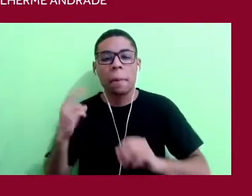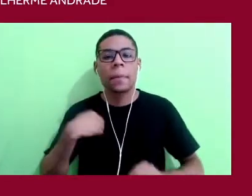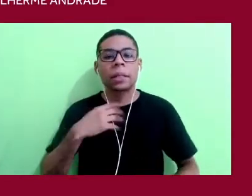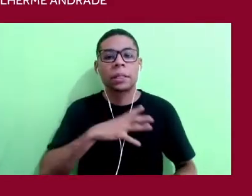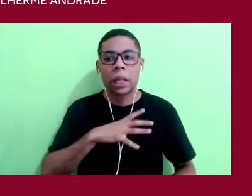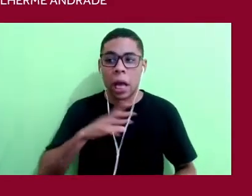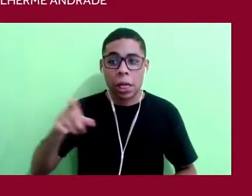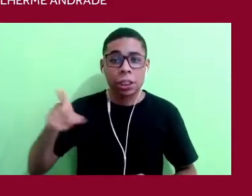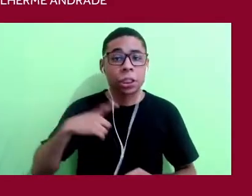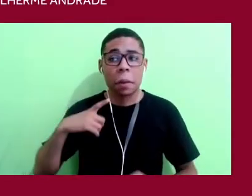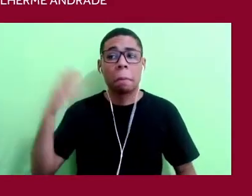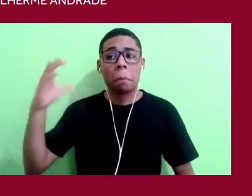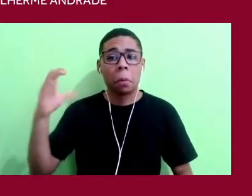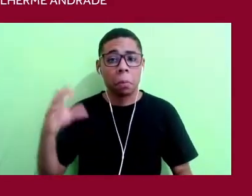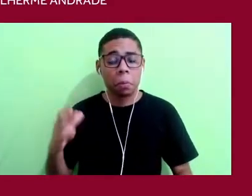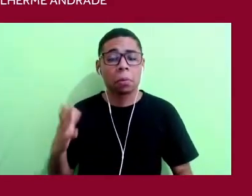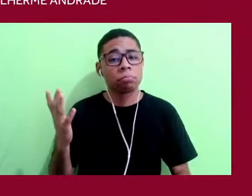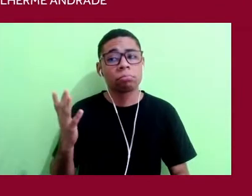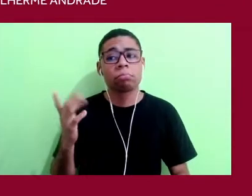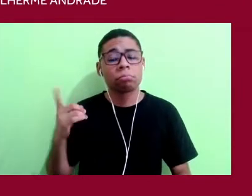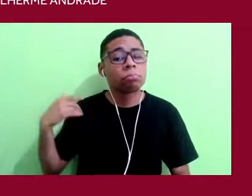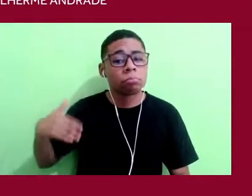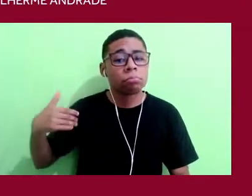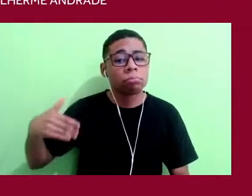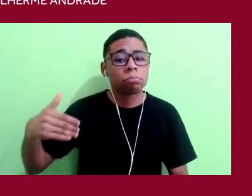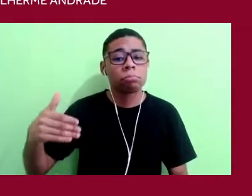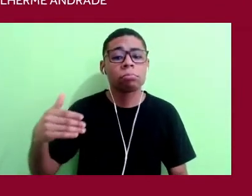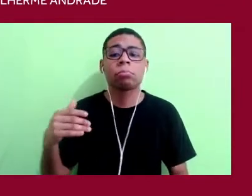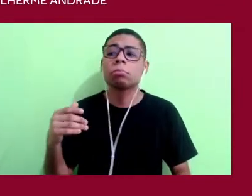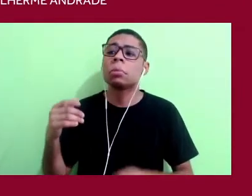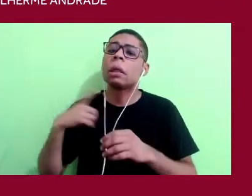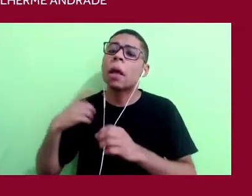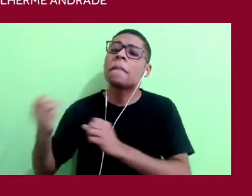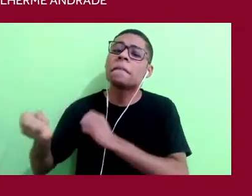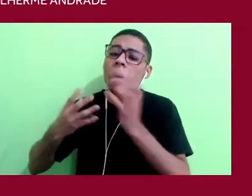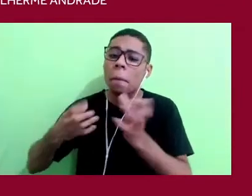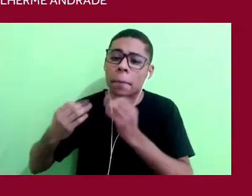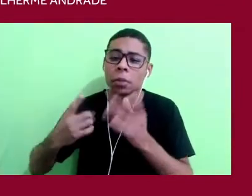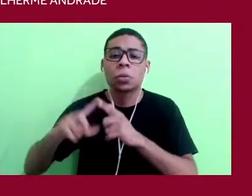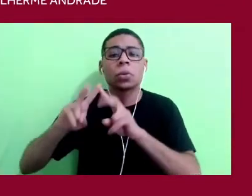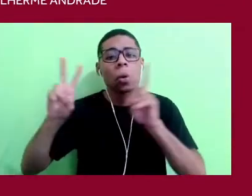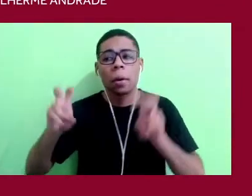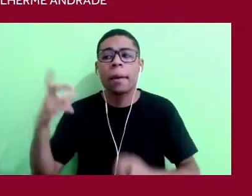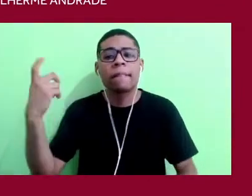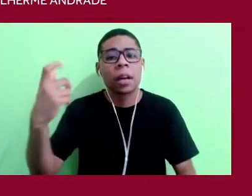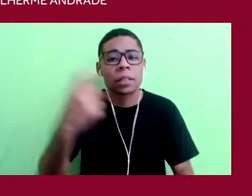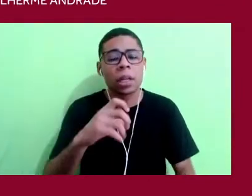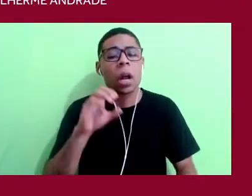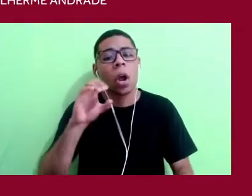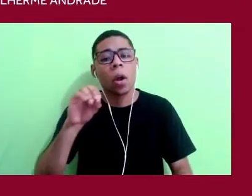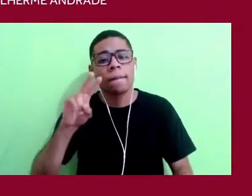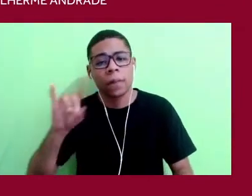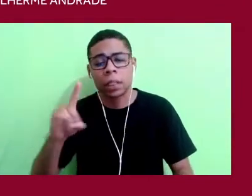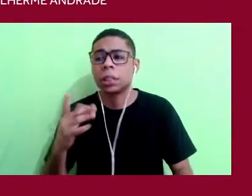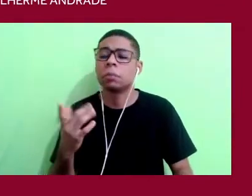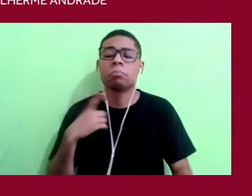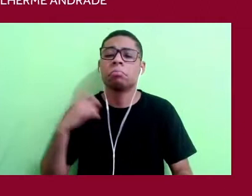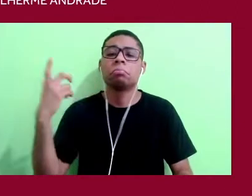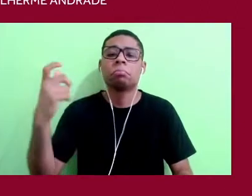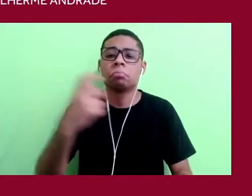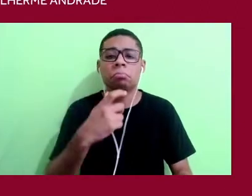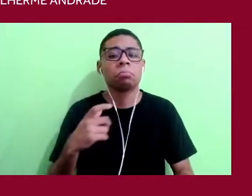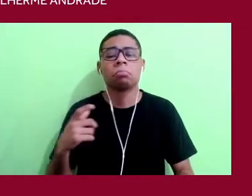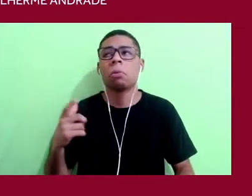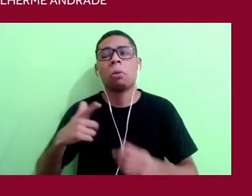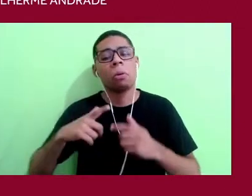ela vem constantemente me dando informações sobre vacinação, sobre